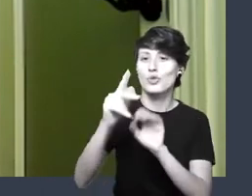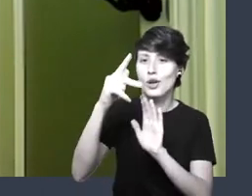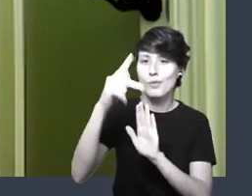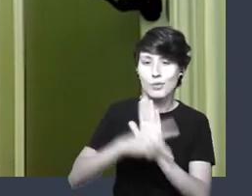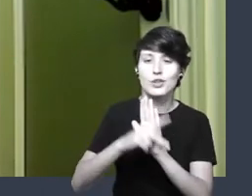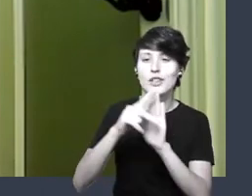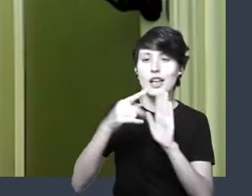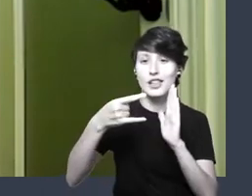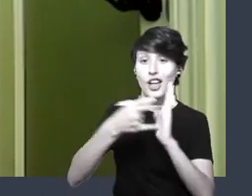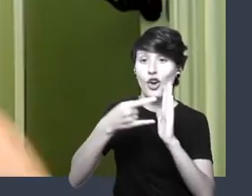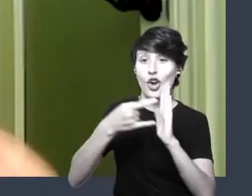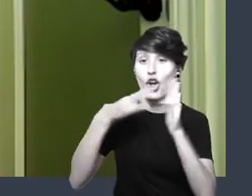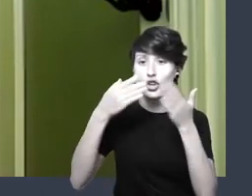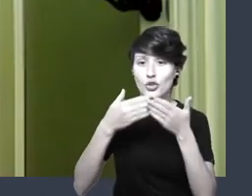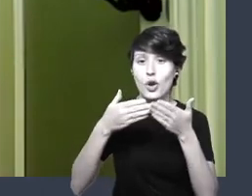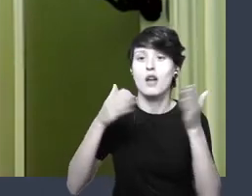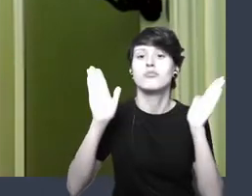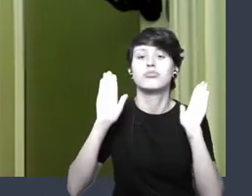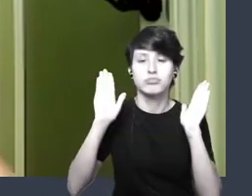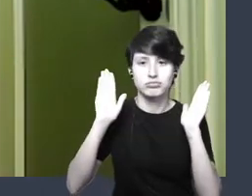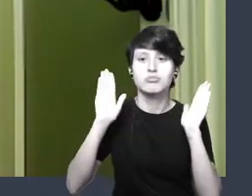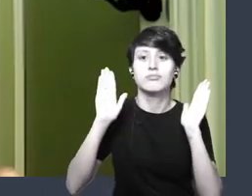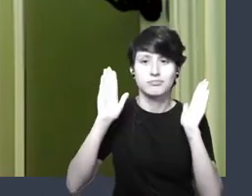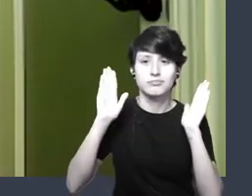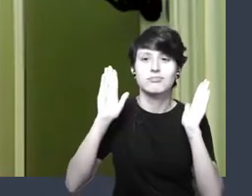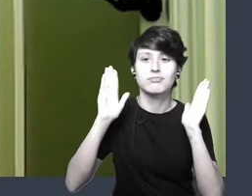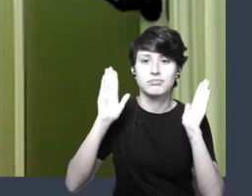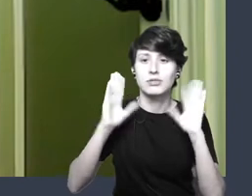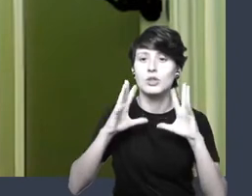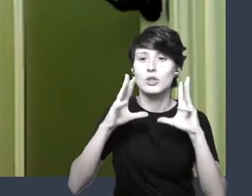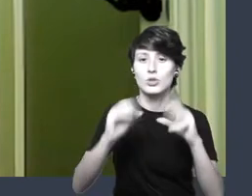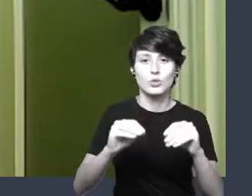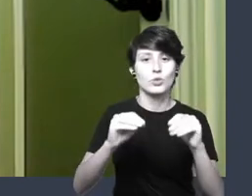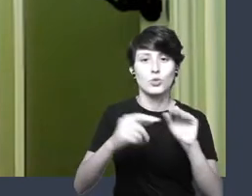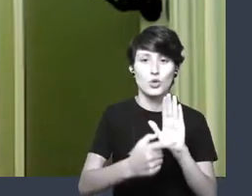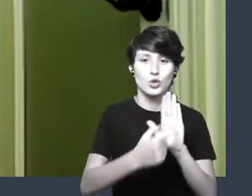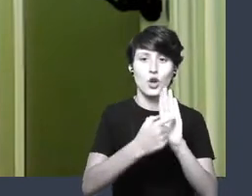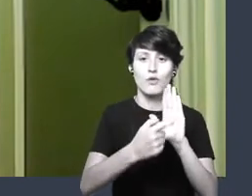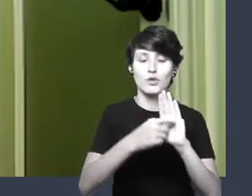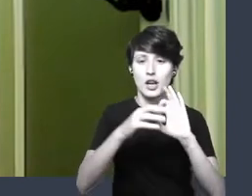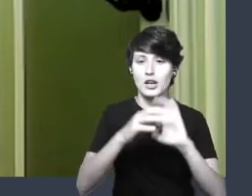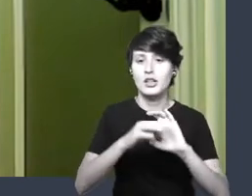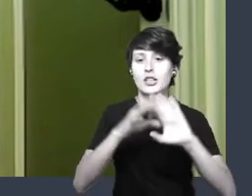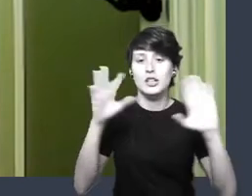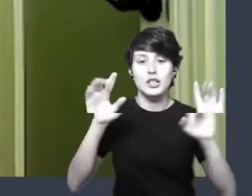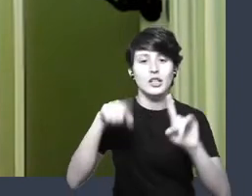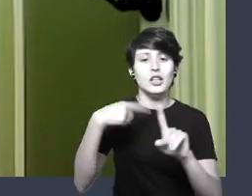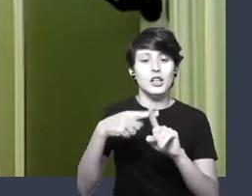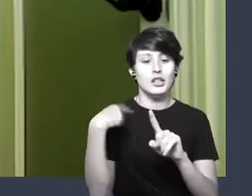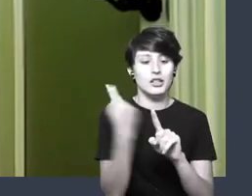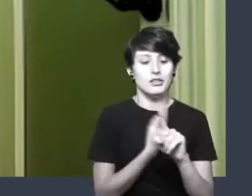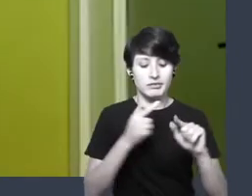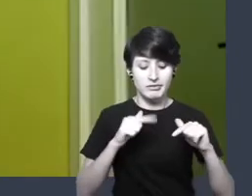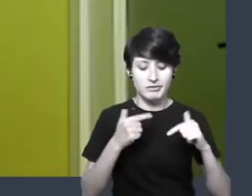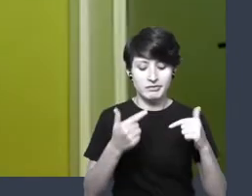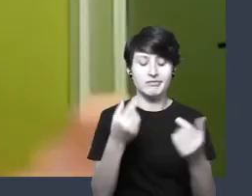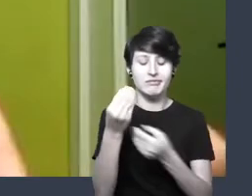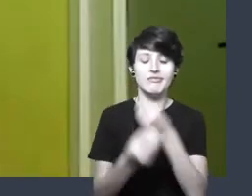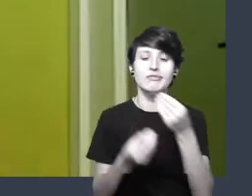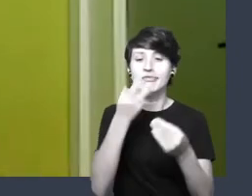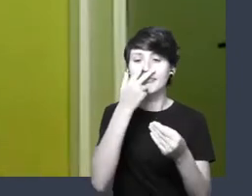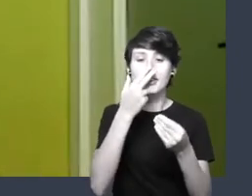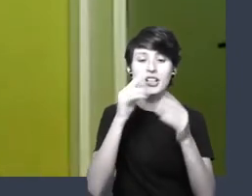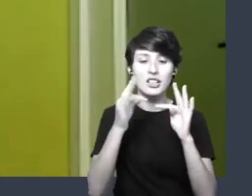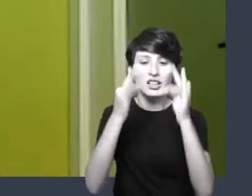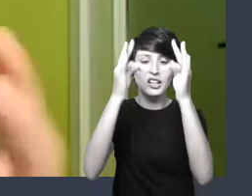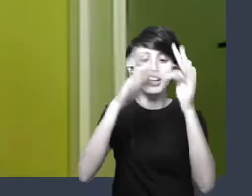são projetos de código aberto, software livre, mas a gente também advoca sobre essas tecnologias de open source. Então, tudo que a